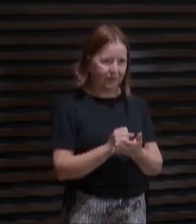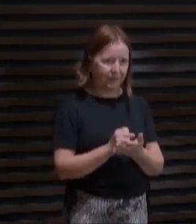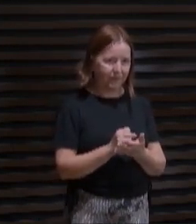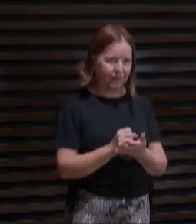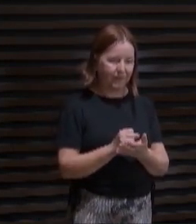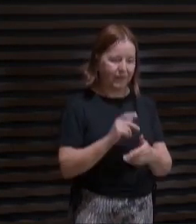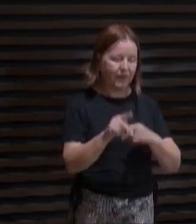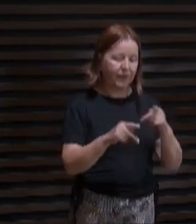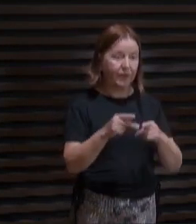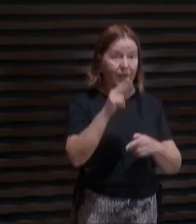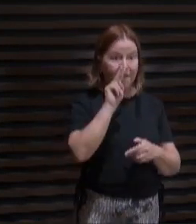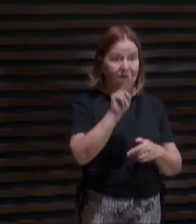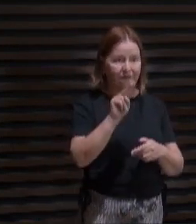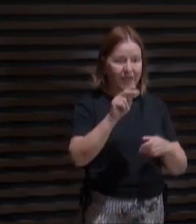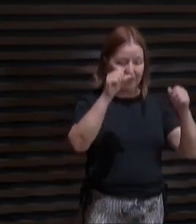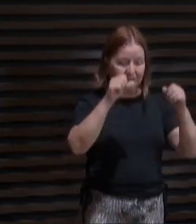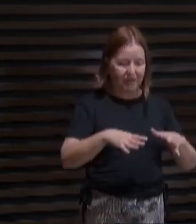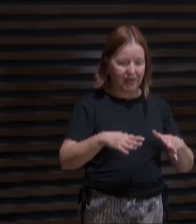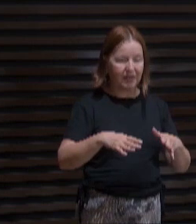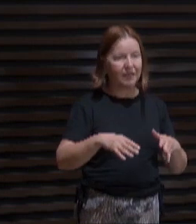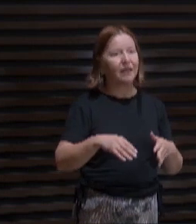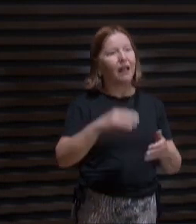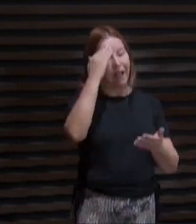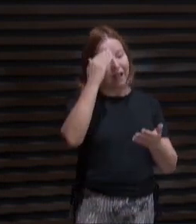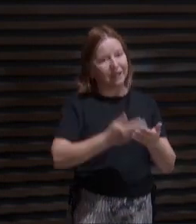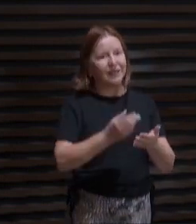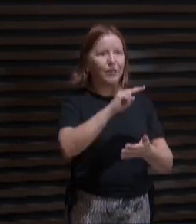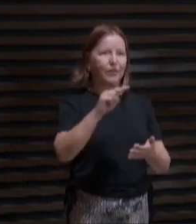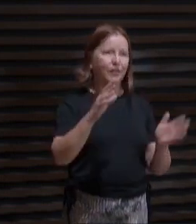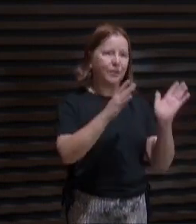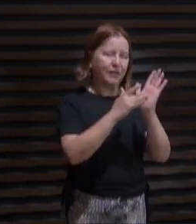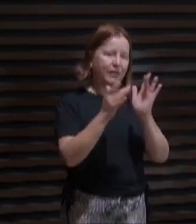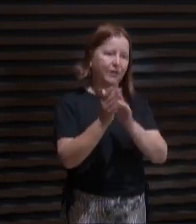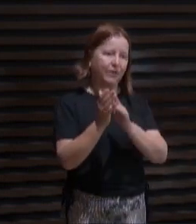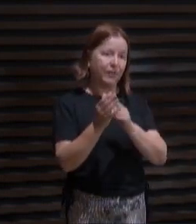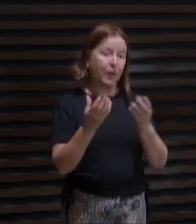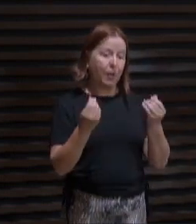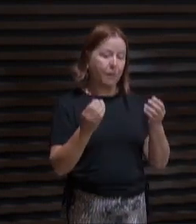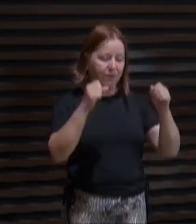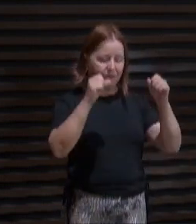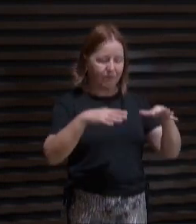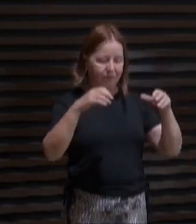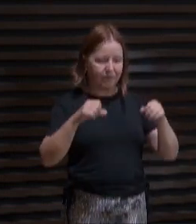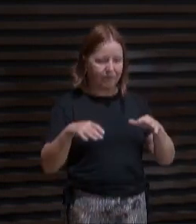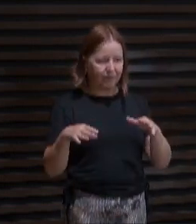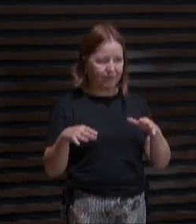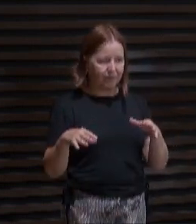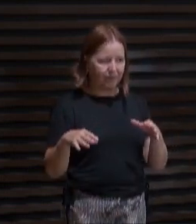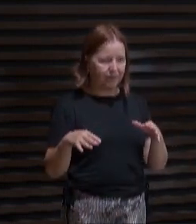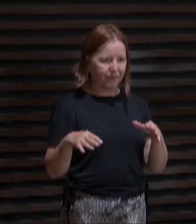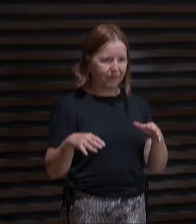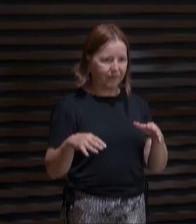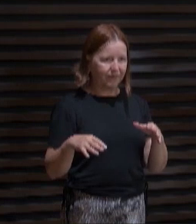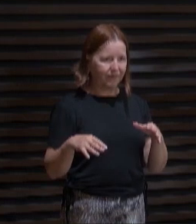os sinais, deram crédito ao nome de Jesus. Muitos sinais